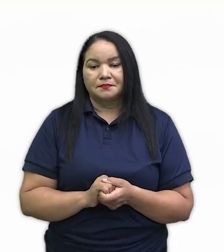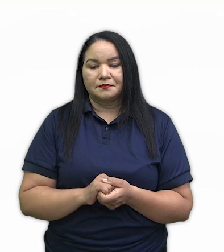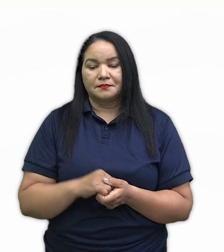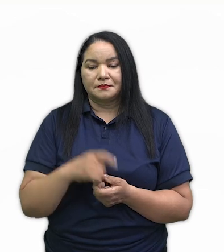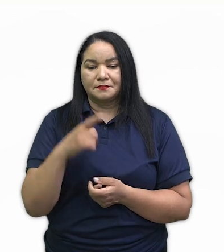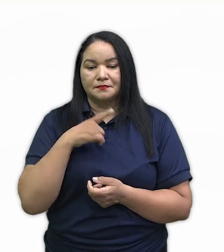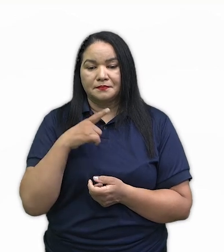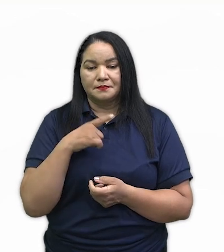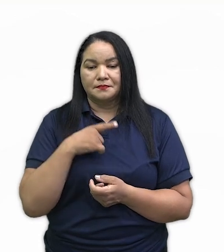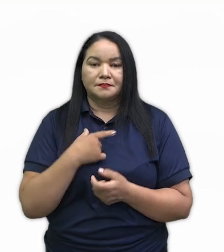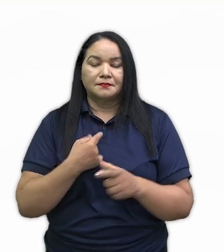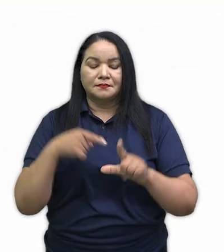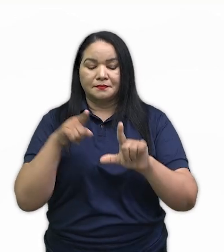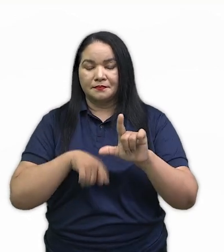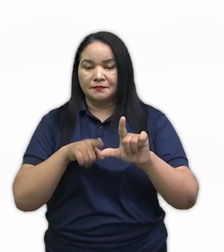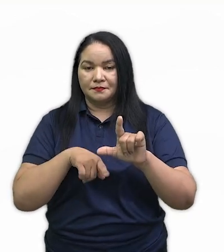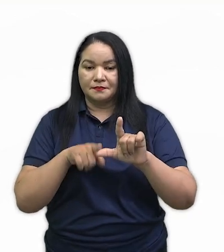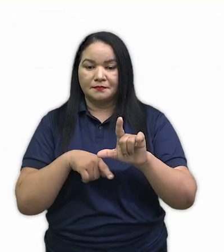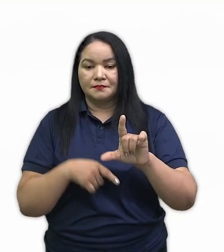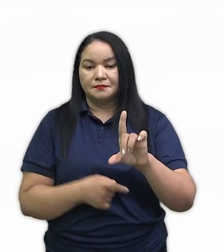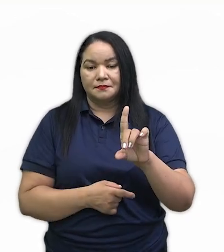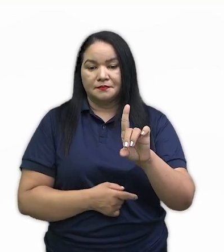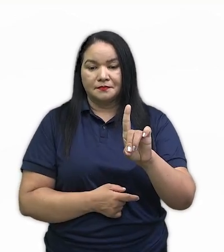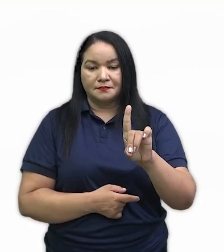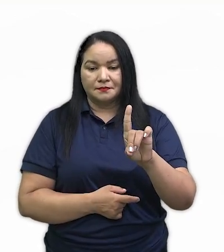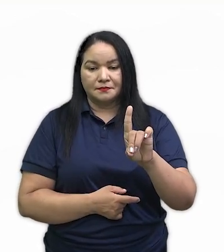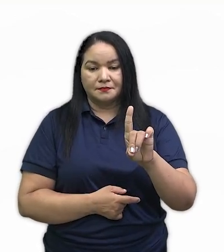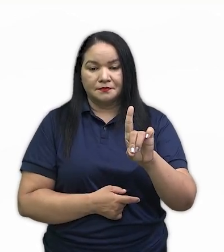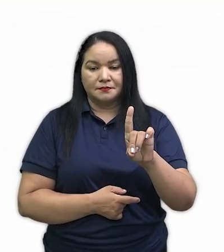que a nossa resposta correta é a letra D,